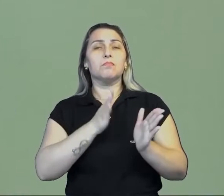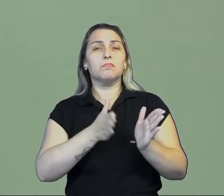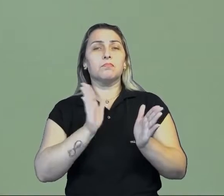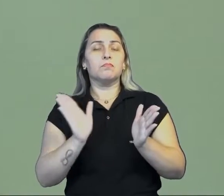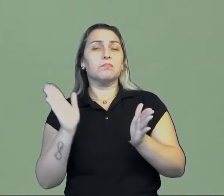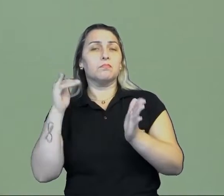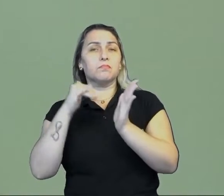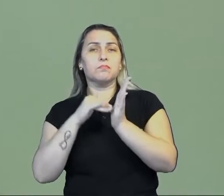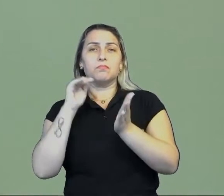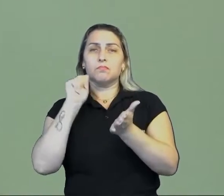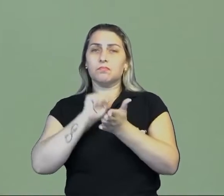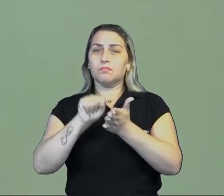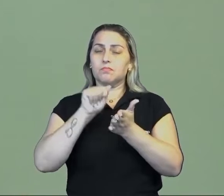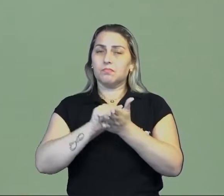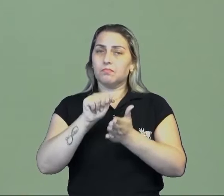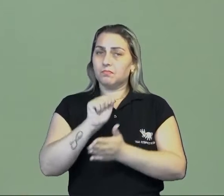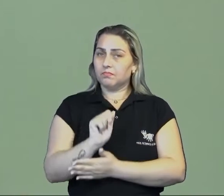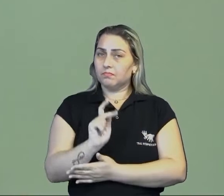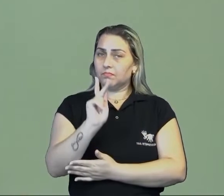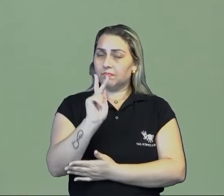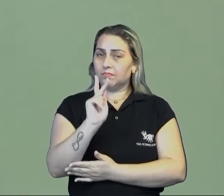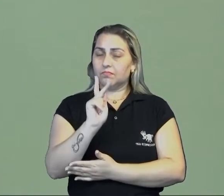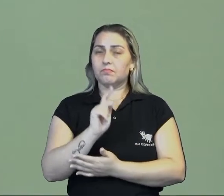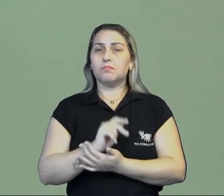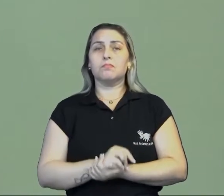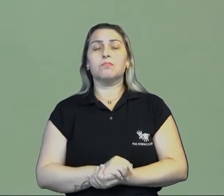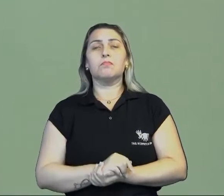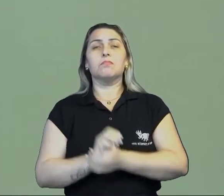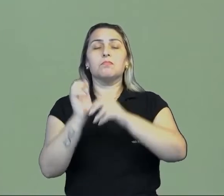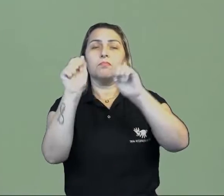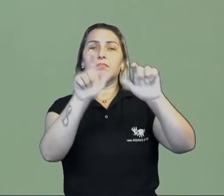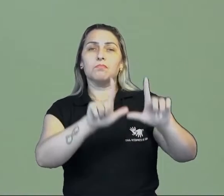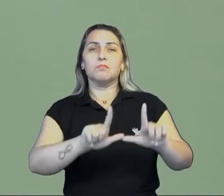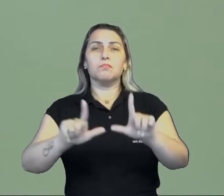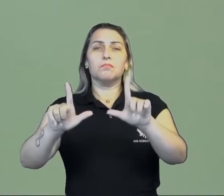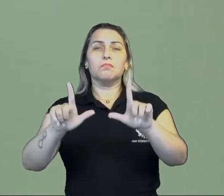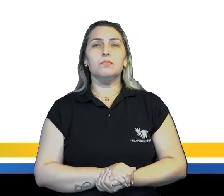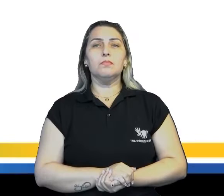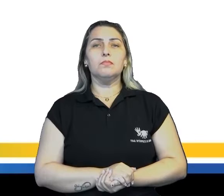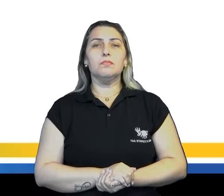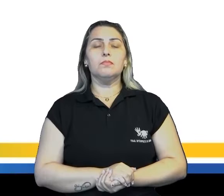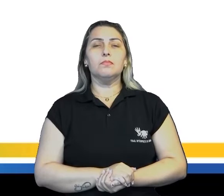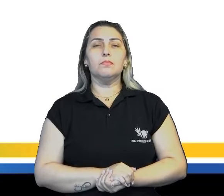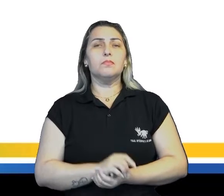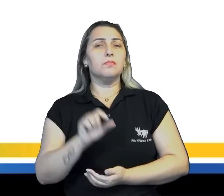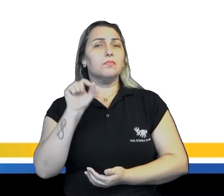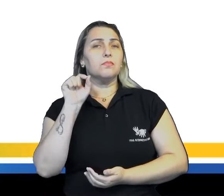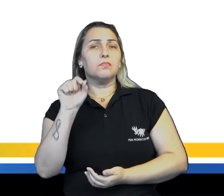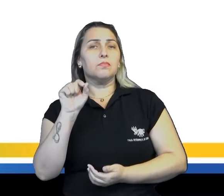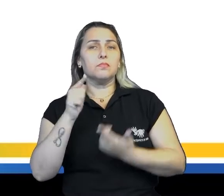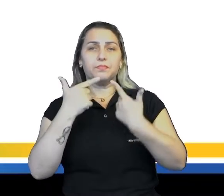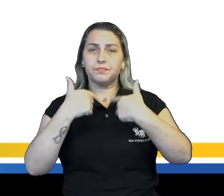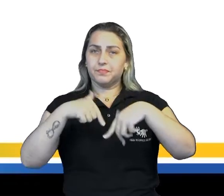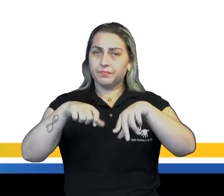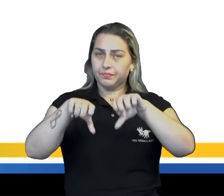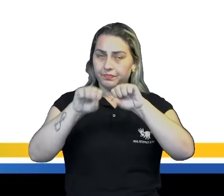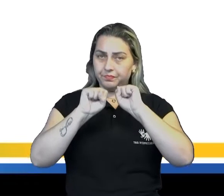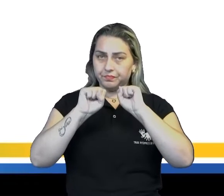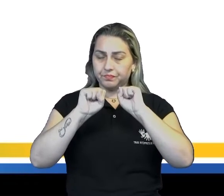a escrita, ok? Então, vamos acompanhar aqui na tela? O que é a